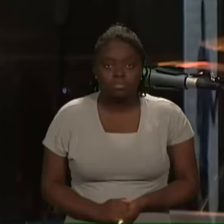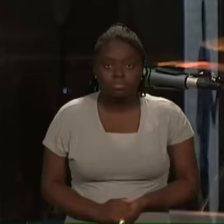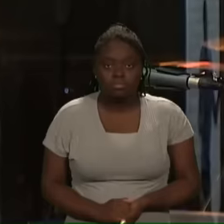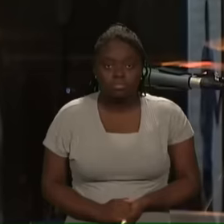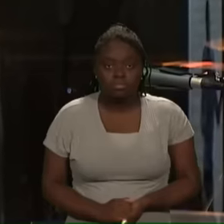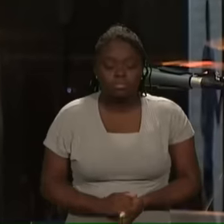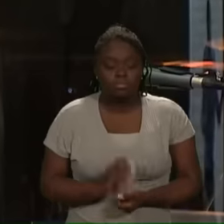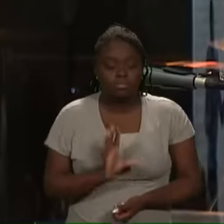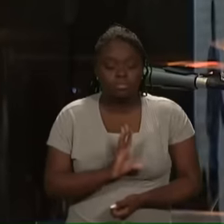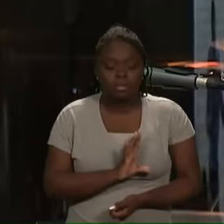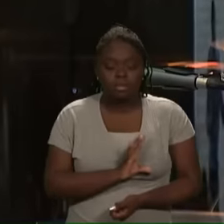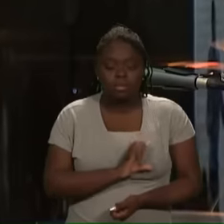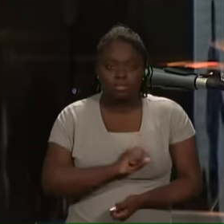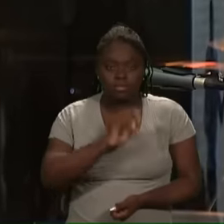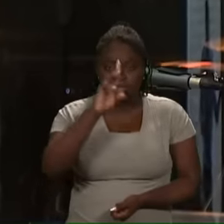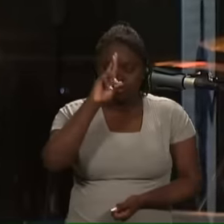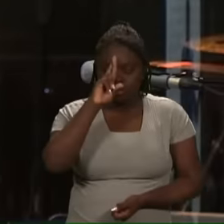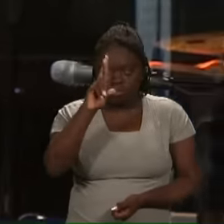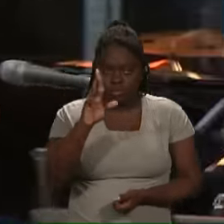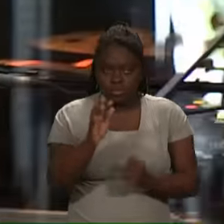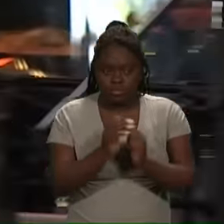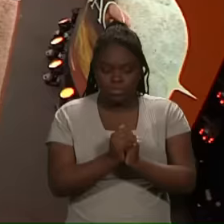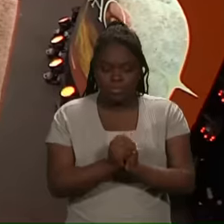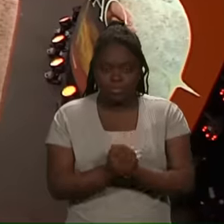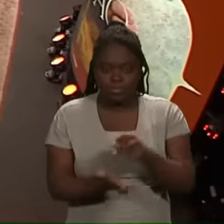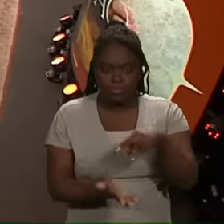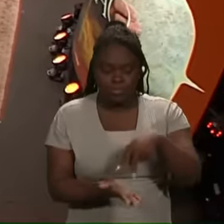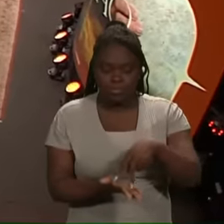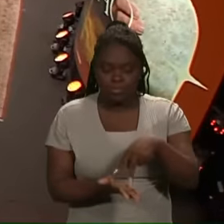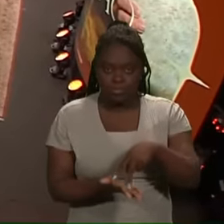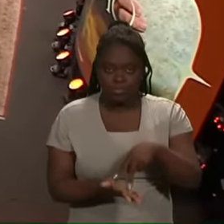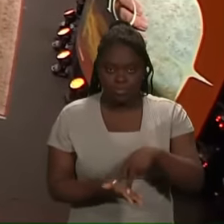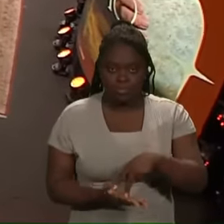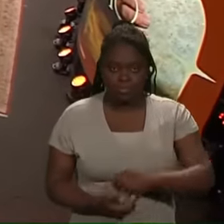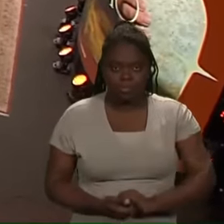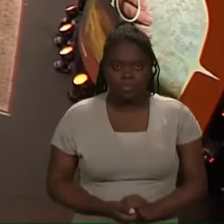amar o Senhor. Fique em pé no seu lugar.